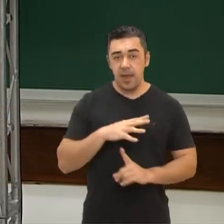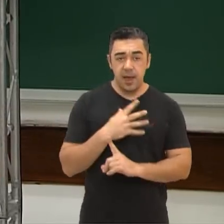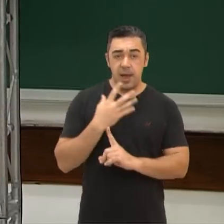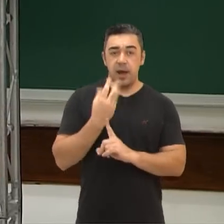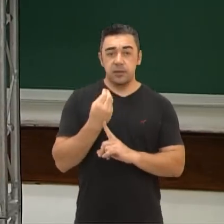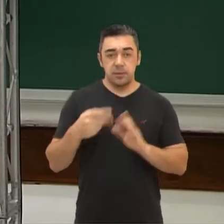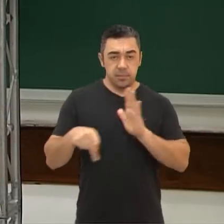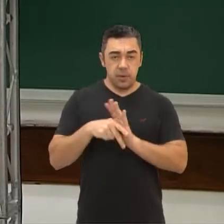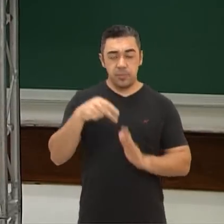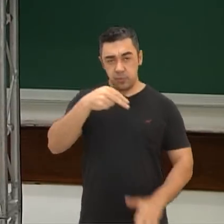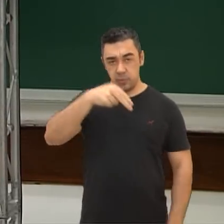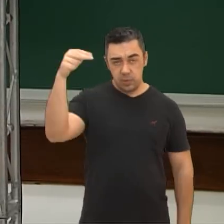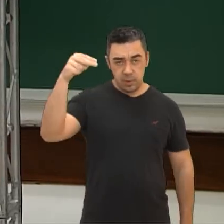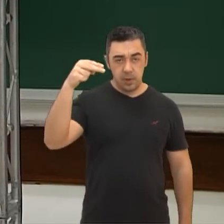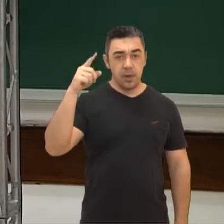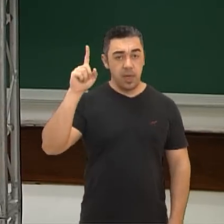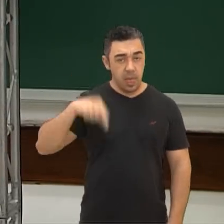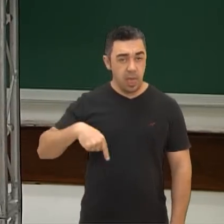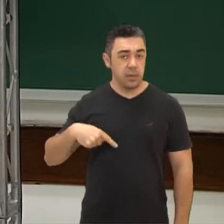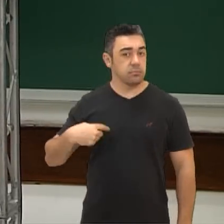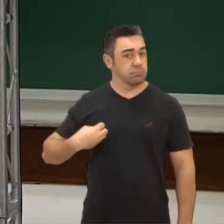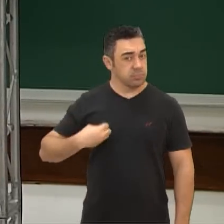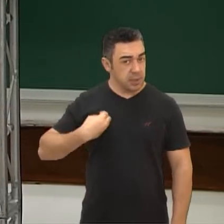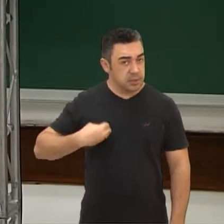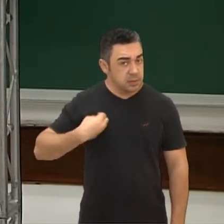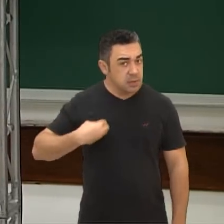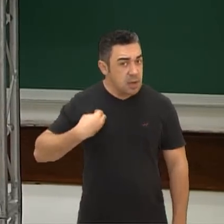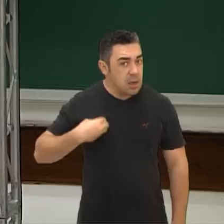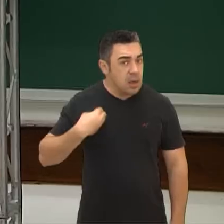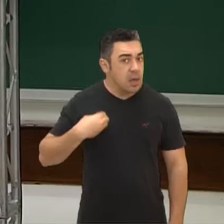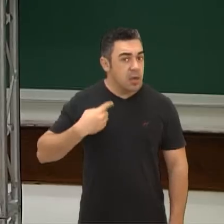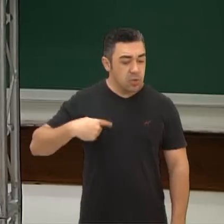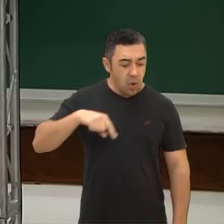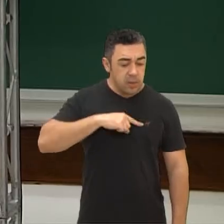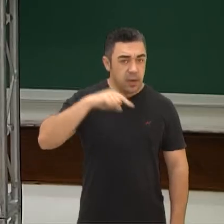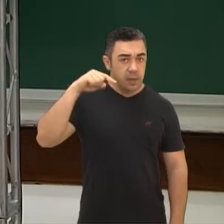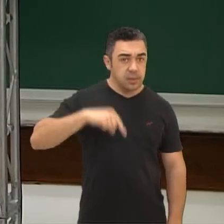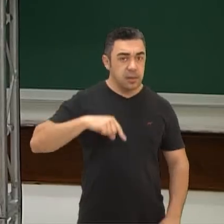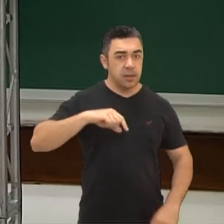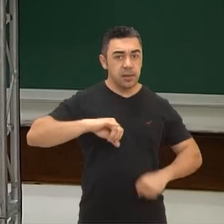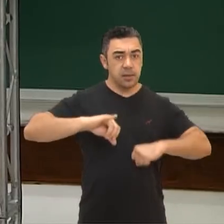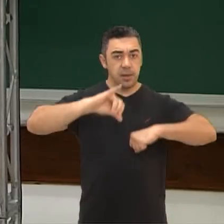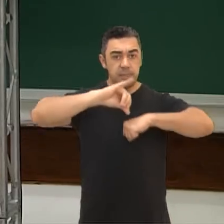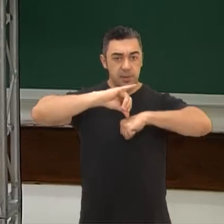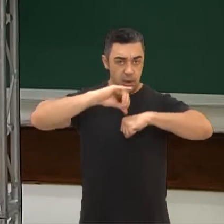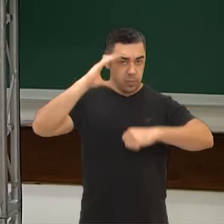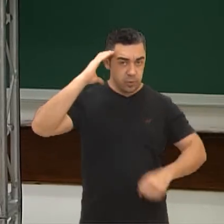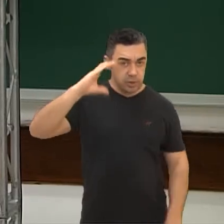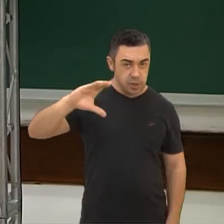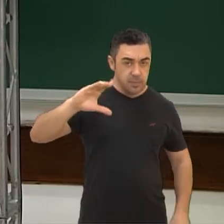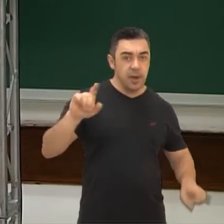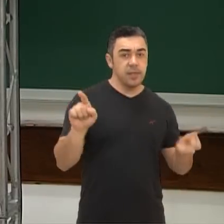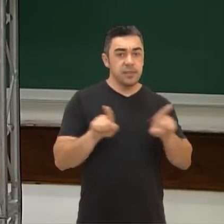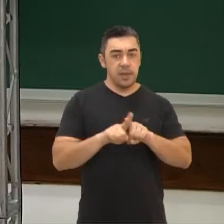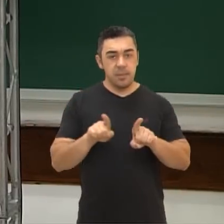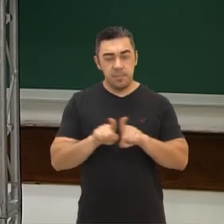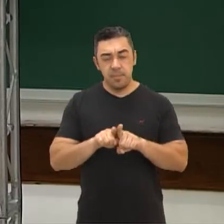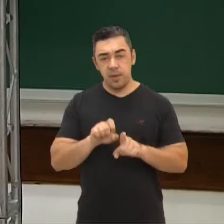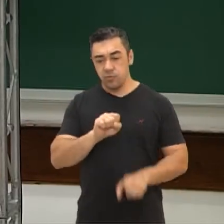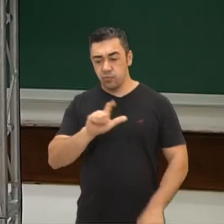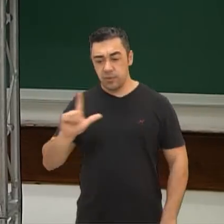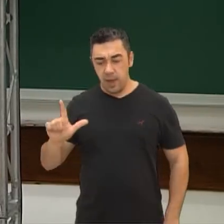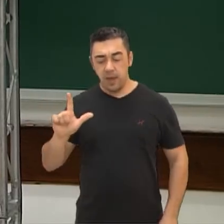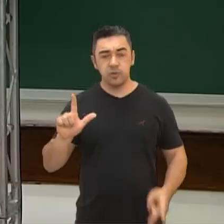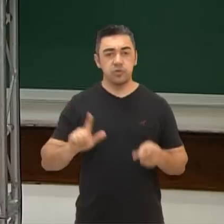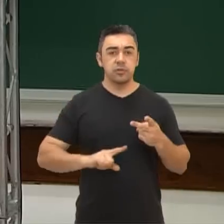vieram para o sudeste do Brasil, tá? E aqui eles contam uma história de um nordestino que foi para São Paulo.